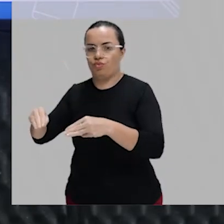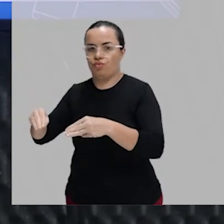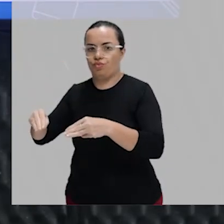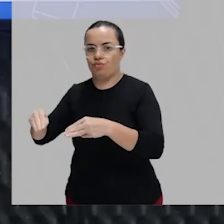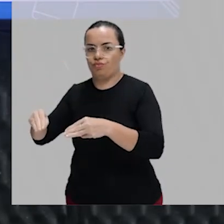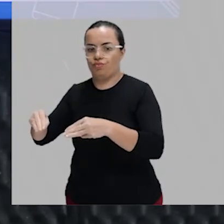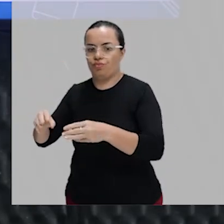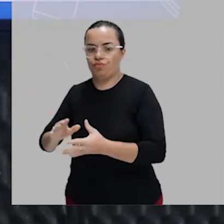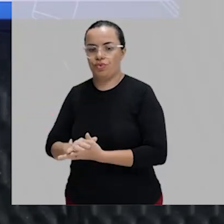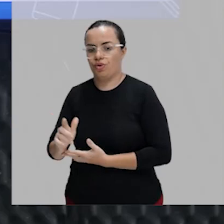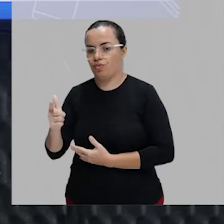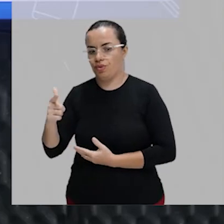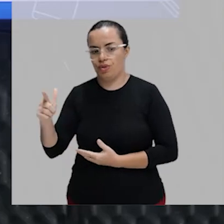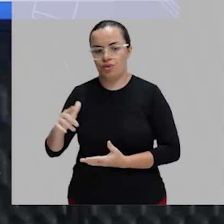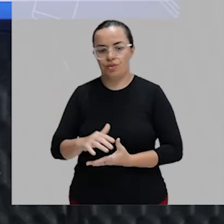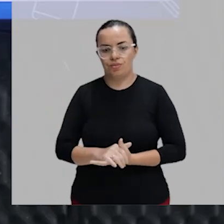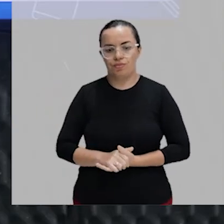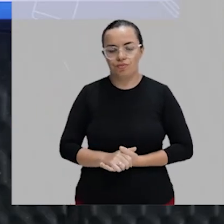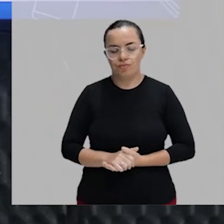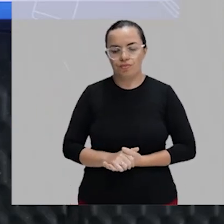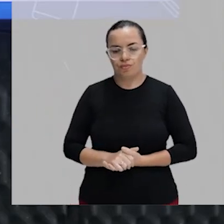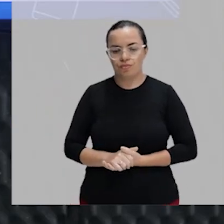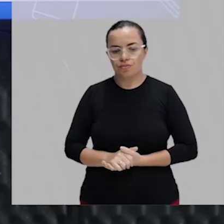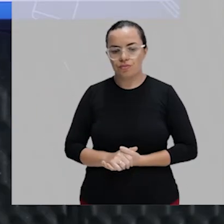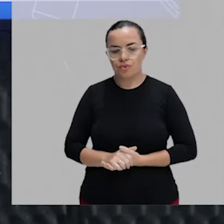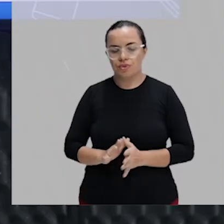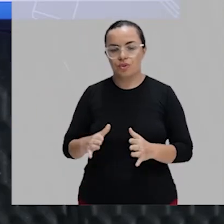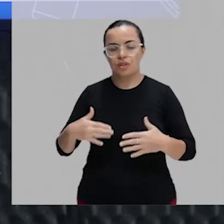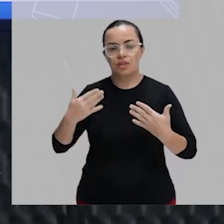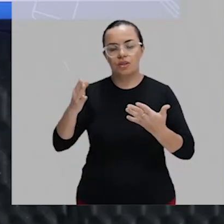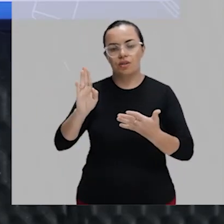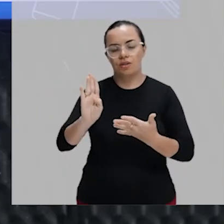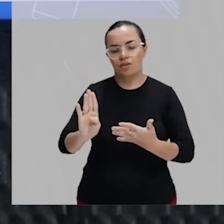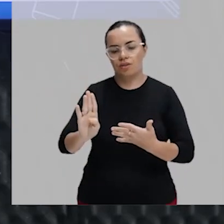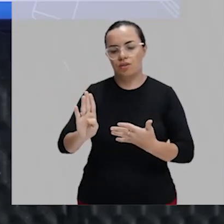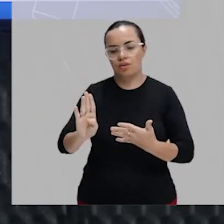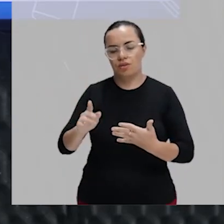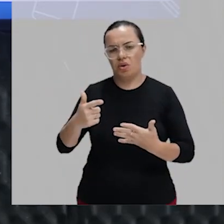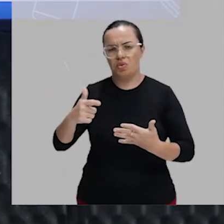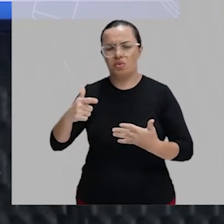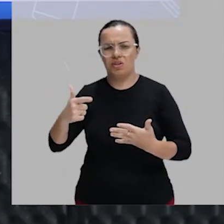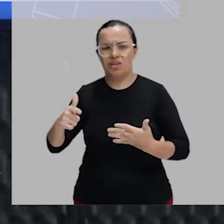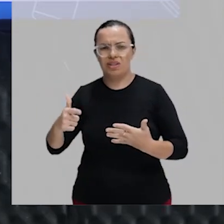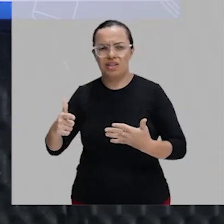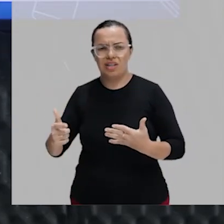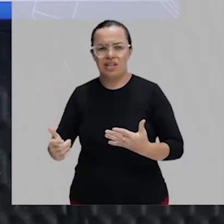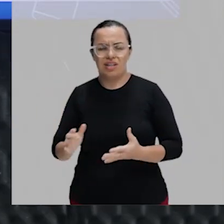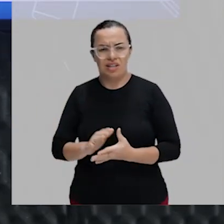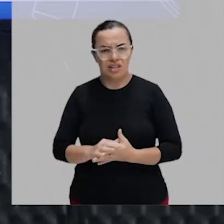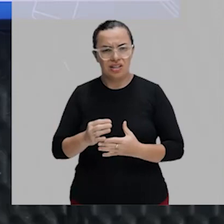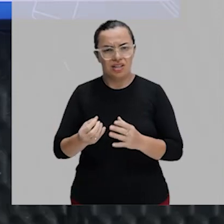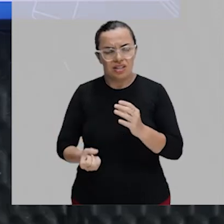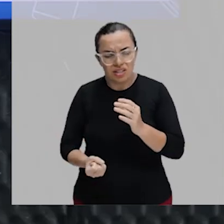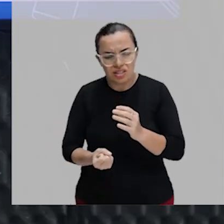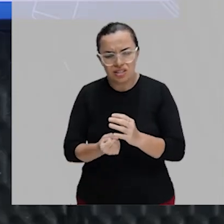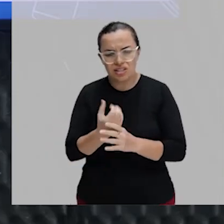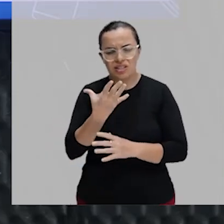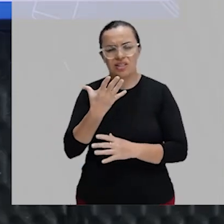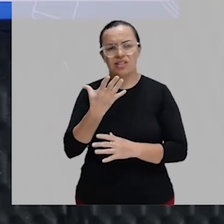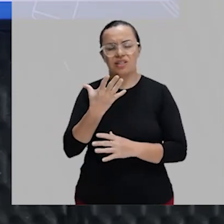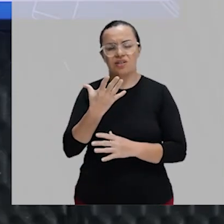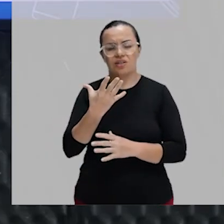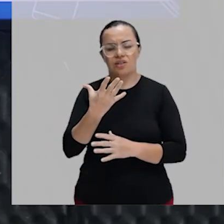está falando aqui que não há síntese do substrato 2 e 3. Não vai ter a síntese do produto